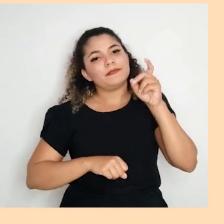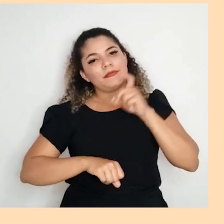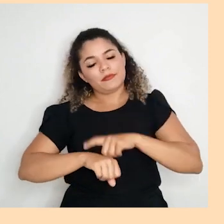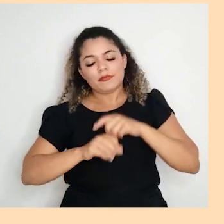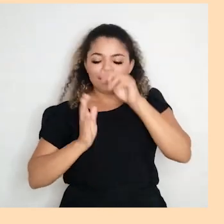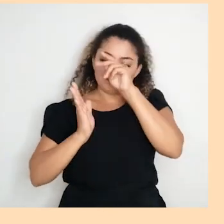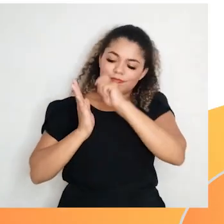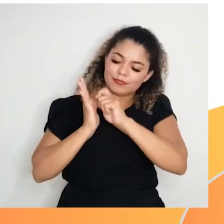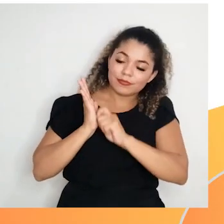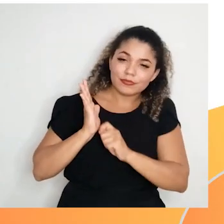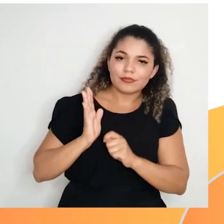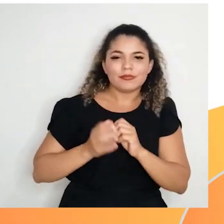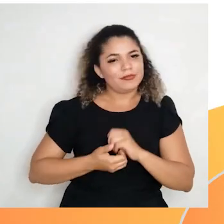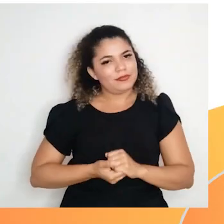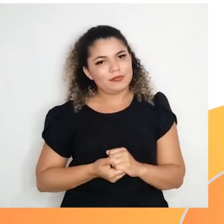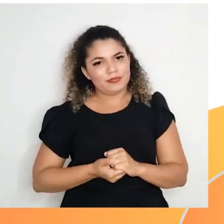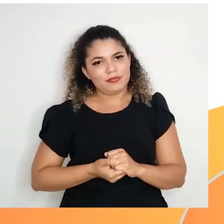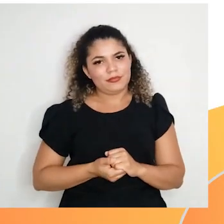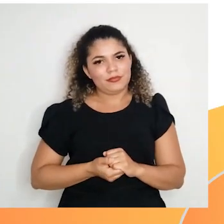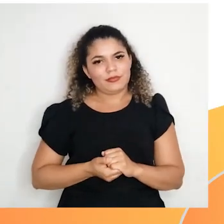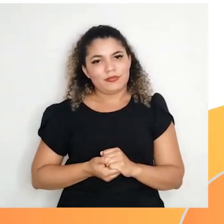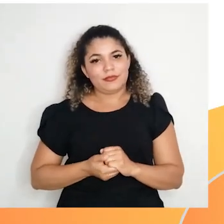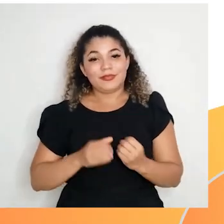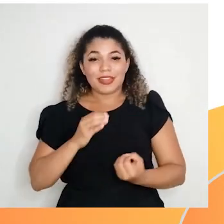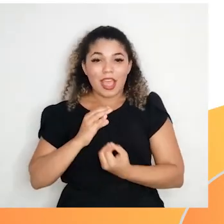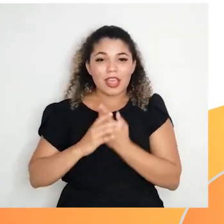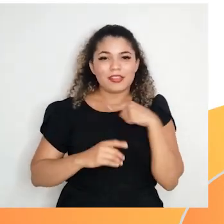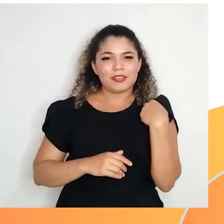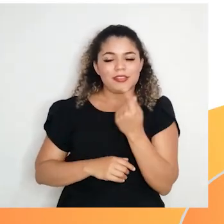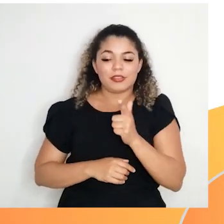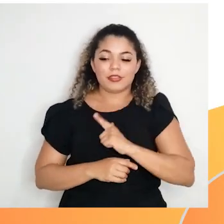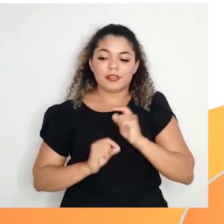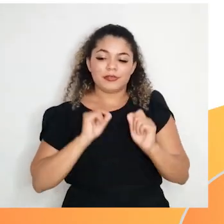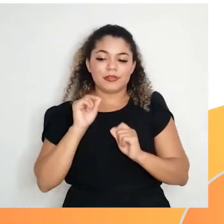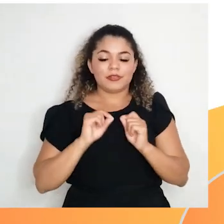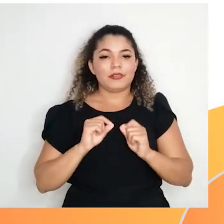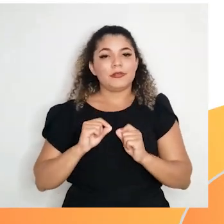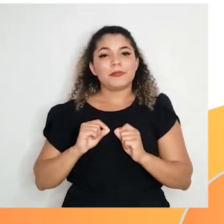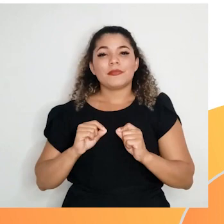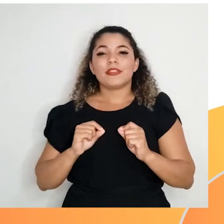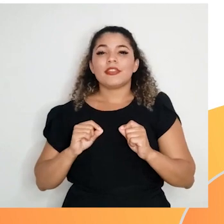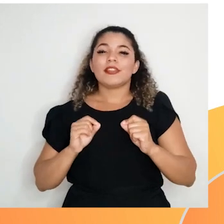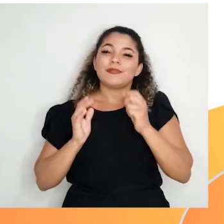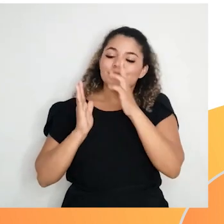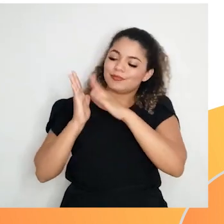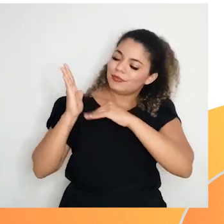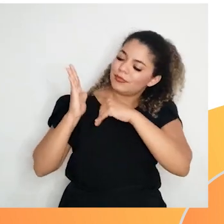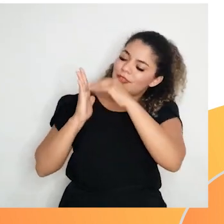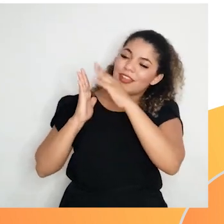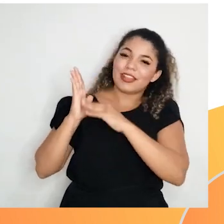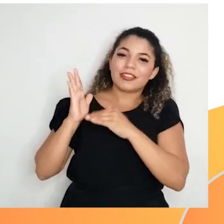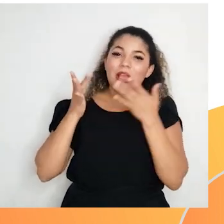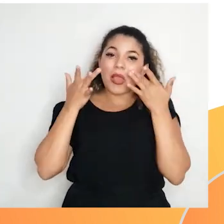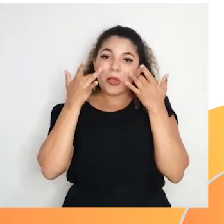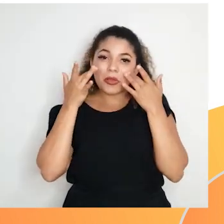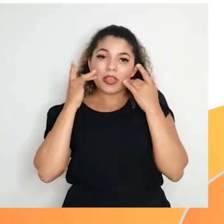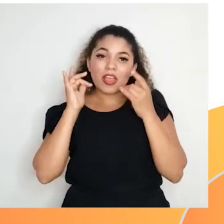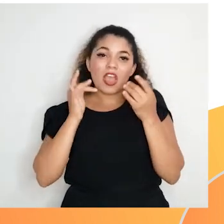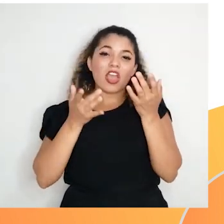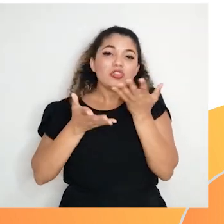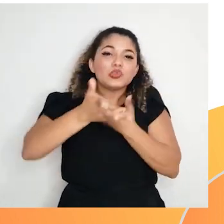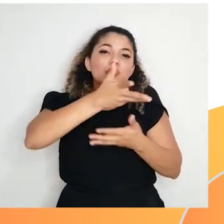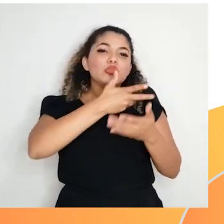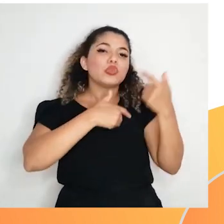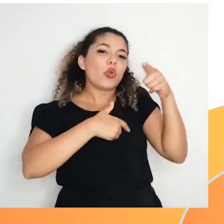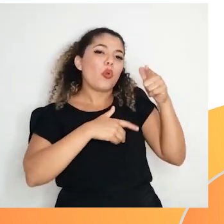do que ele escreveu, do que ele compôs. Então nós temos aqui uma obra de arte dialogando com